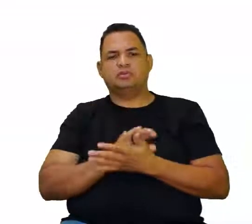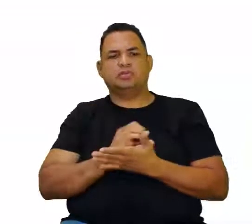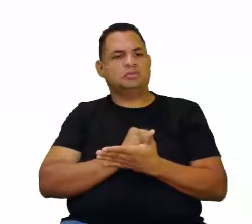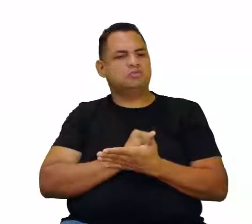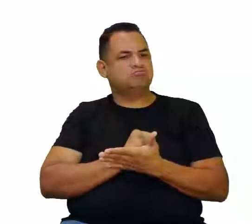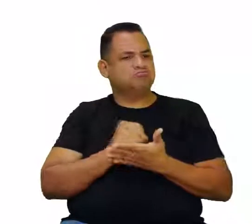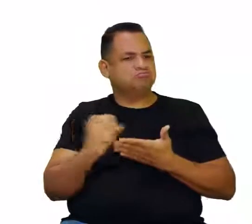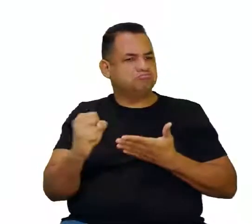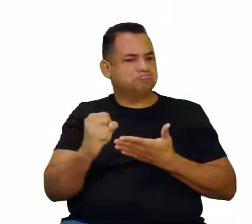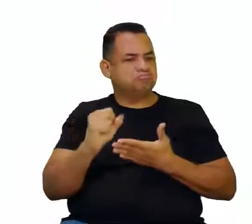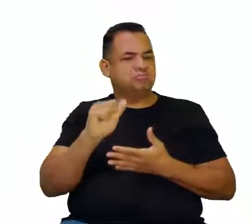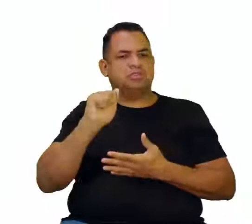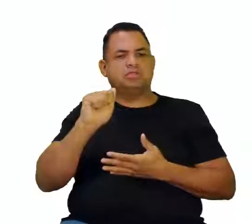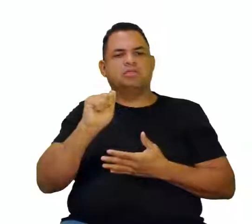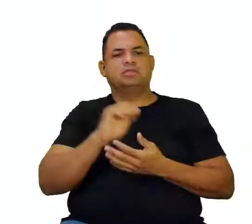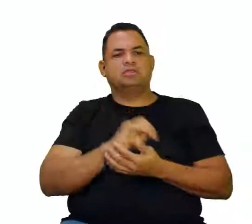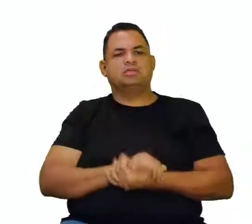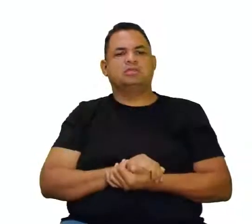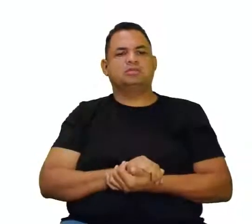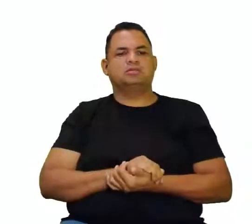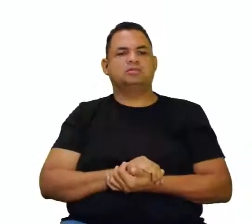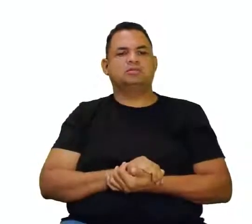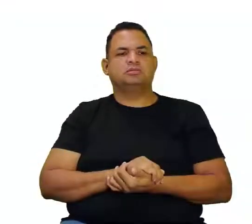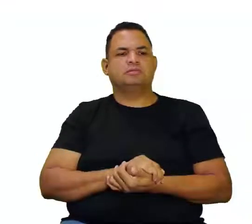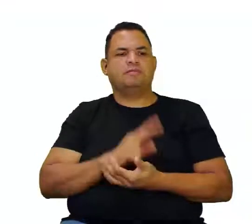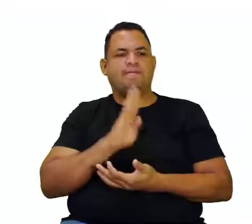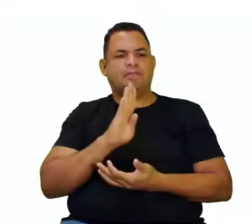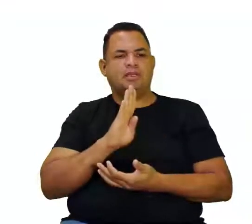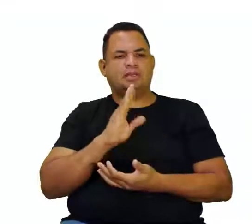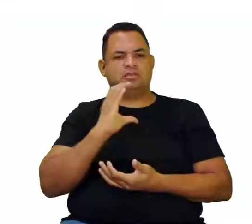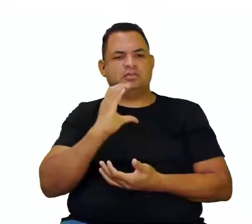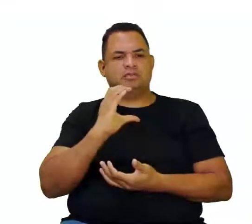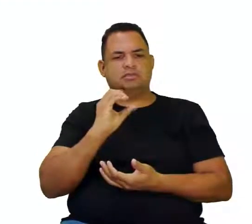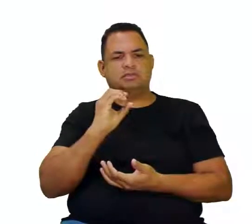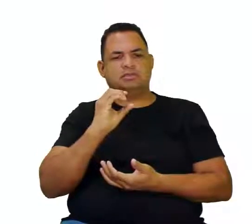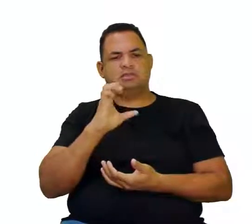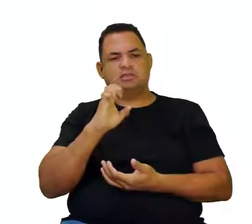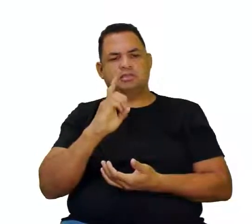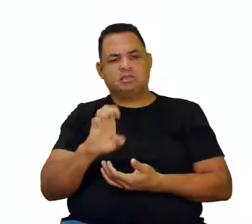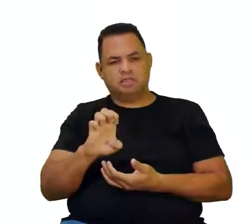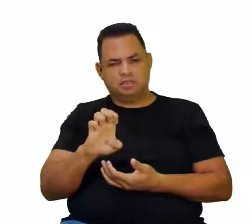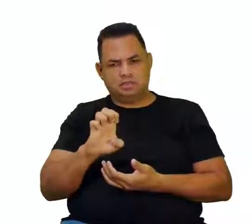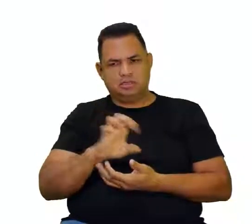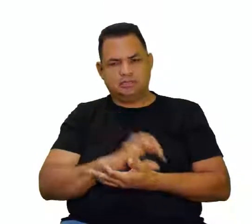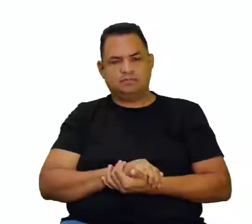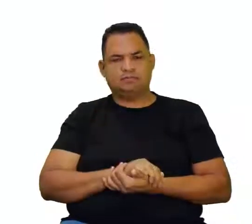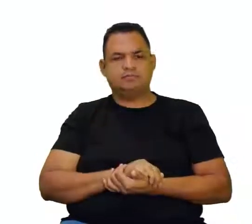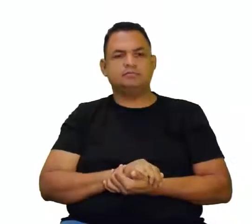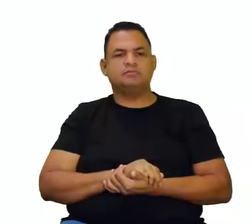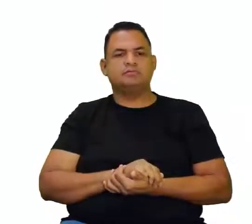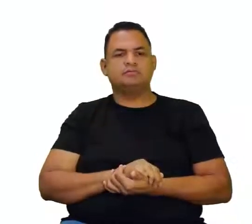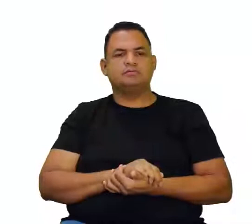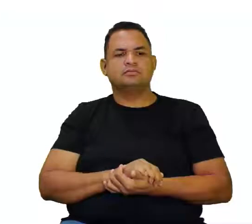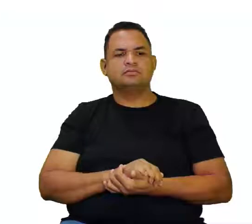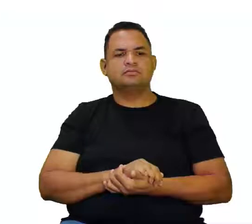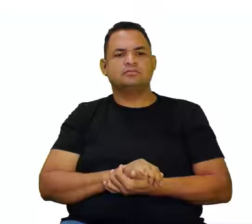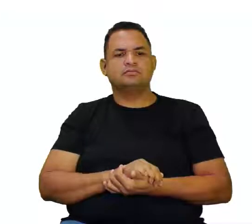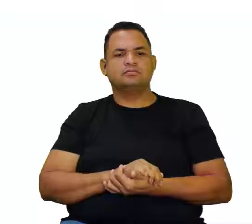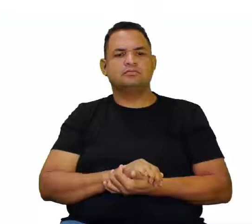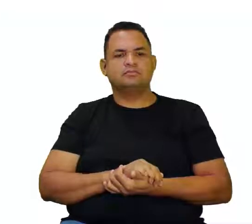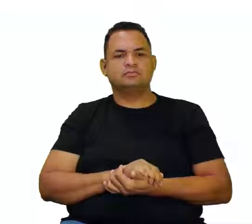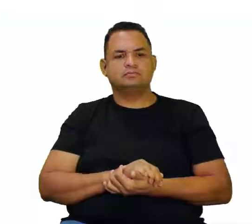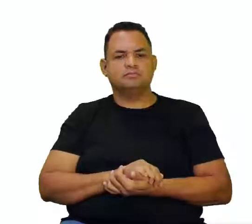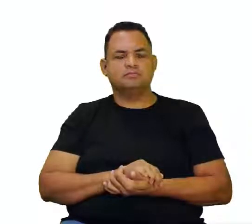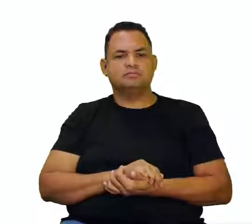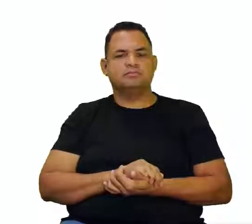A. Aí a gente ficou com a letra B, letra C e a letra E. Mas vamos tentar puxar